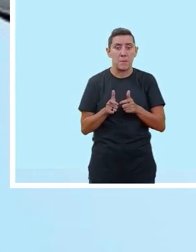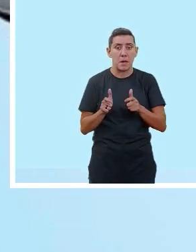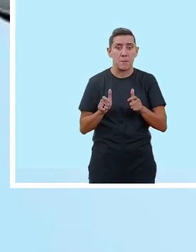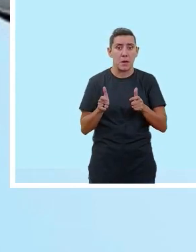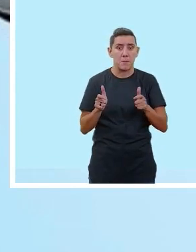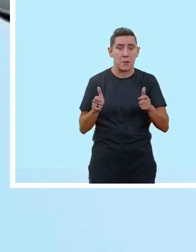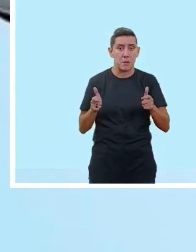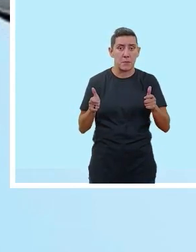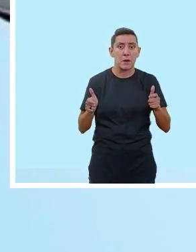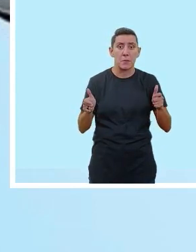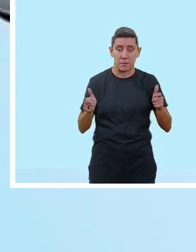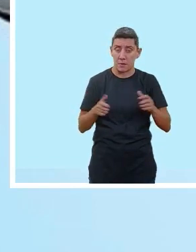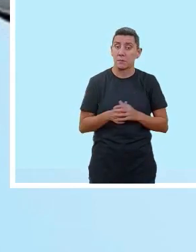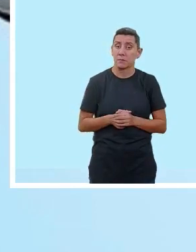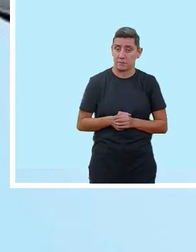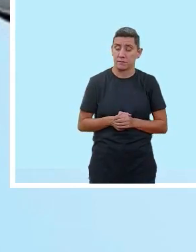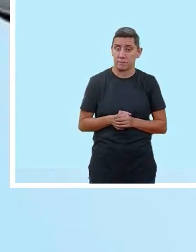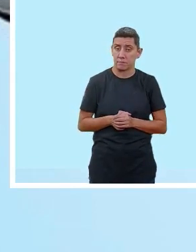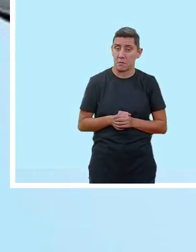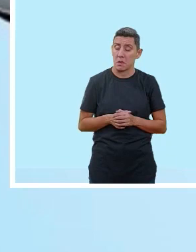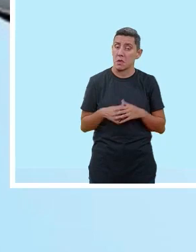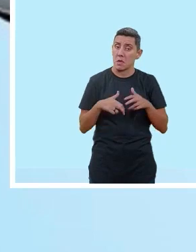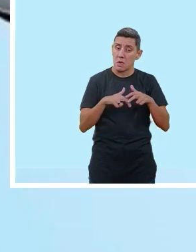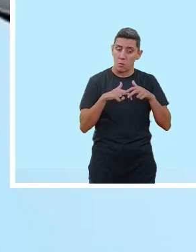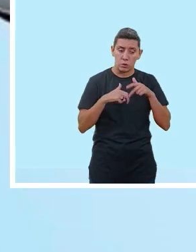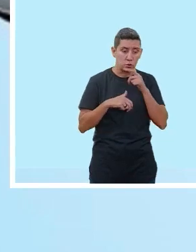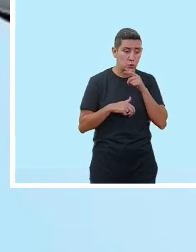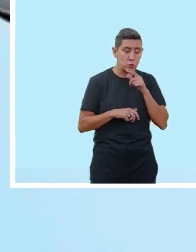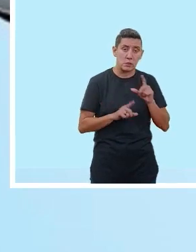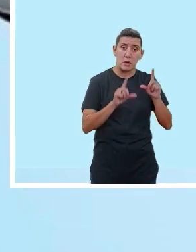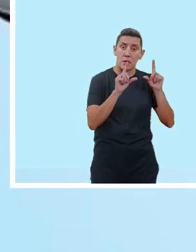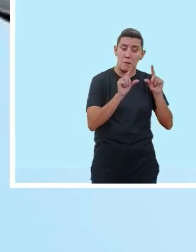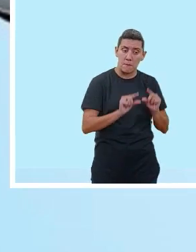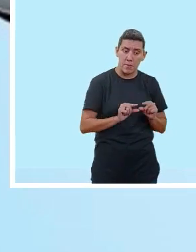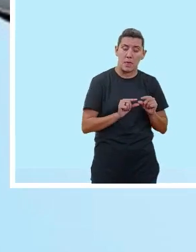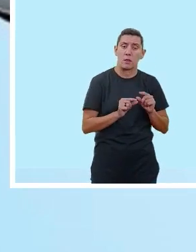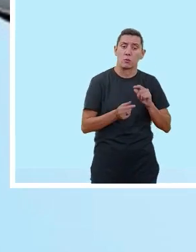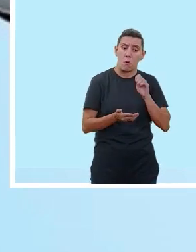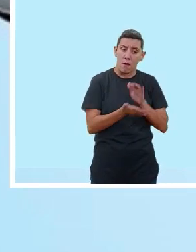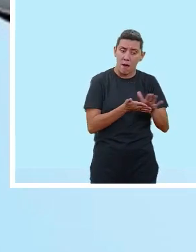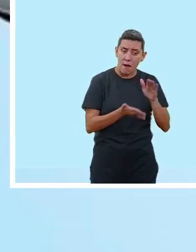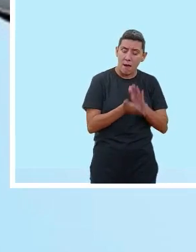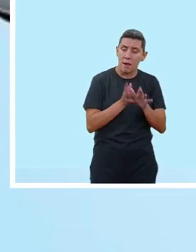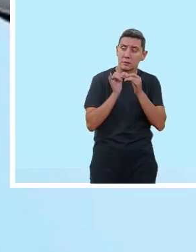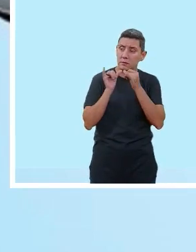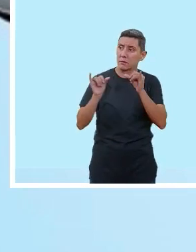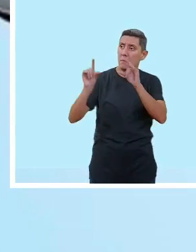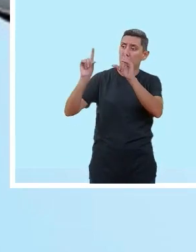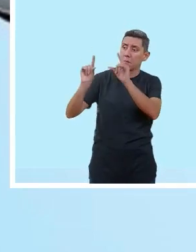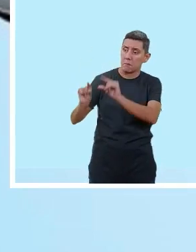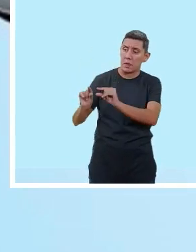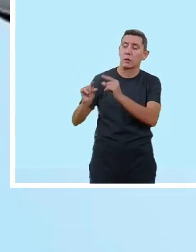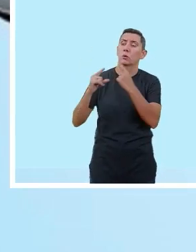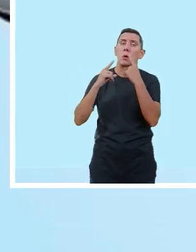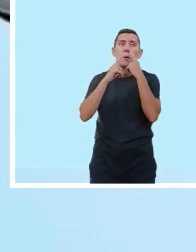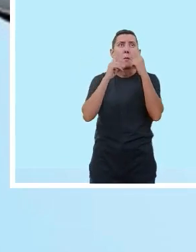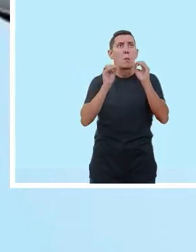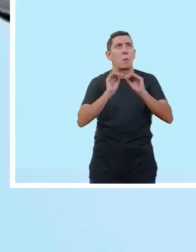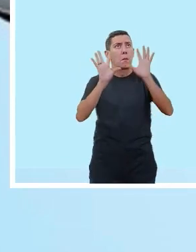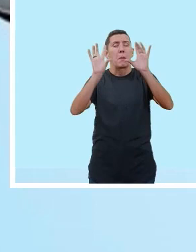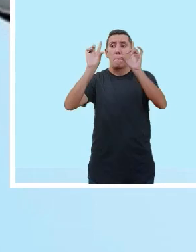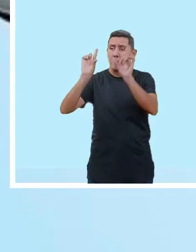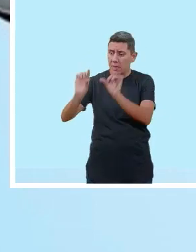redução do custo dos componentes desse tipo de solução, do inversor solar, dos painéis solares, e mais você tem a